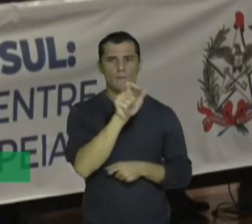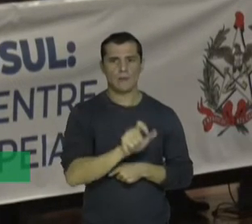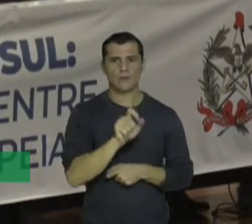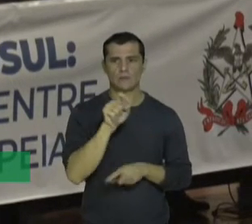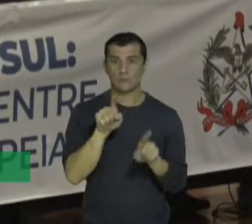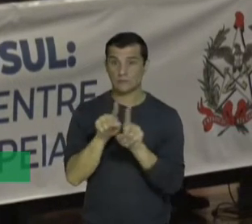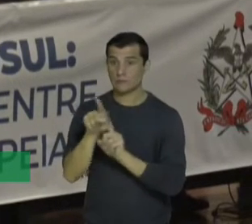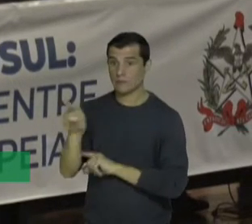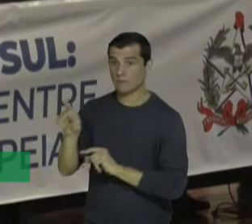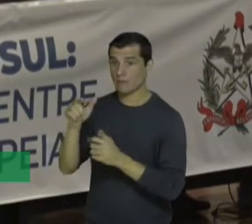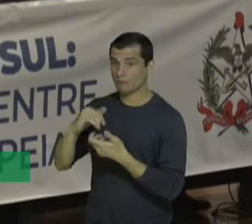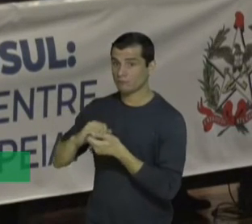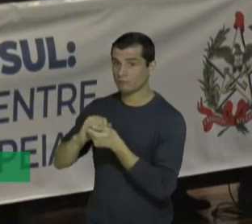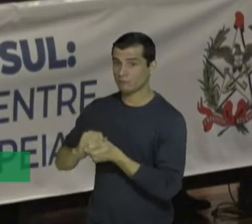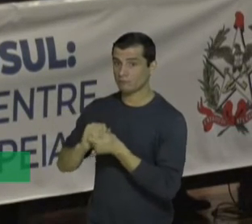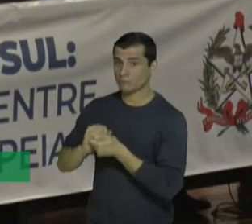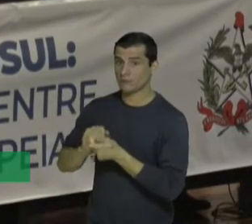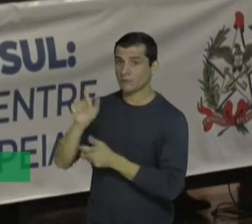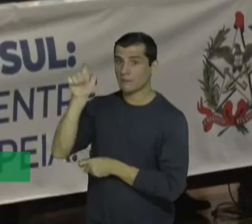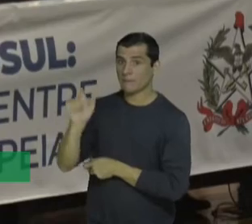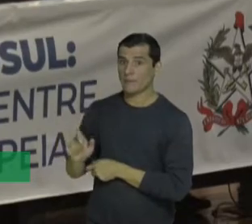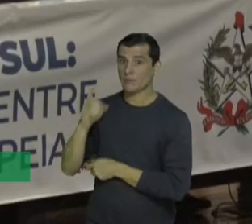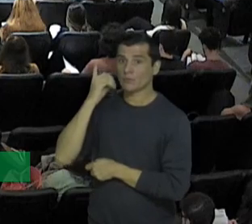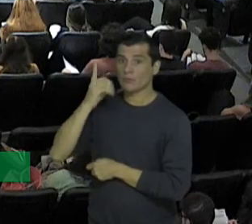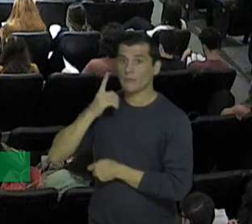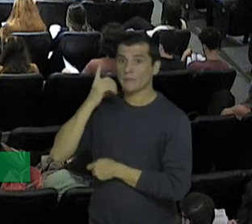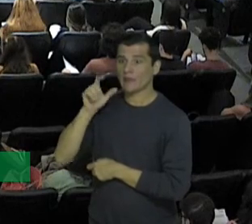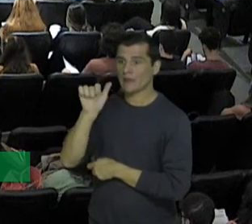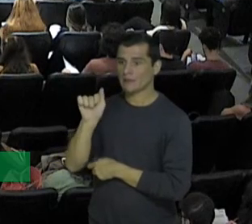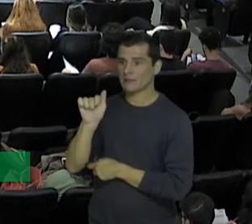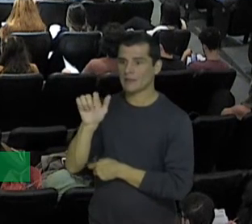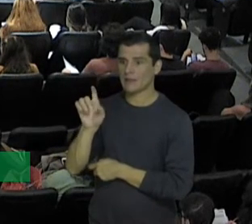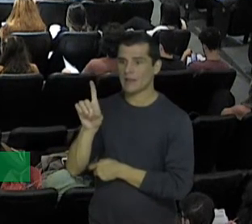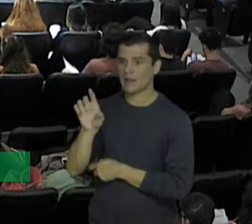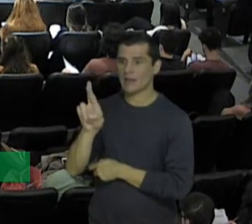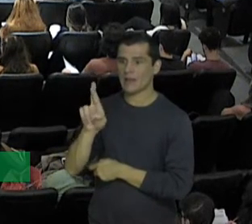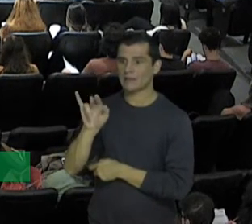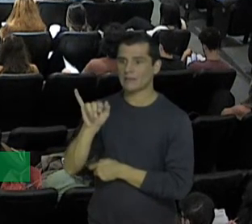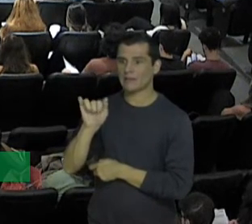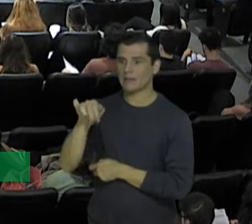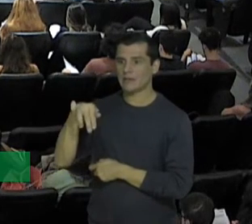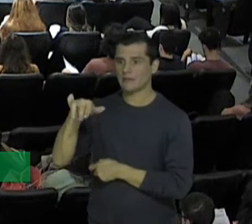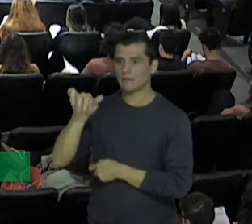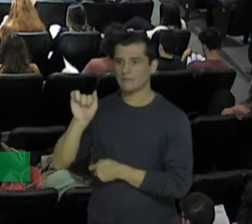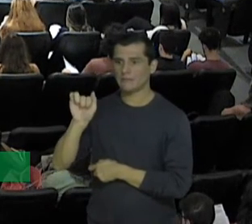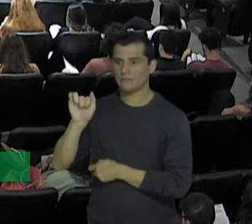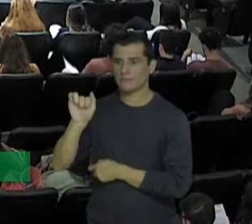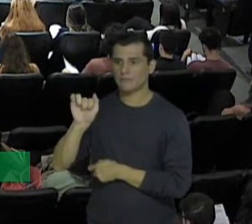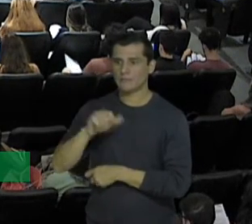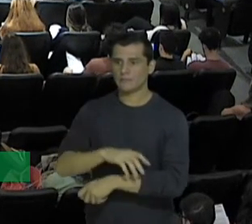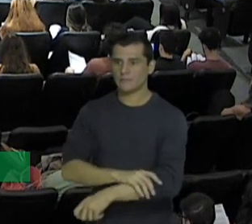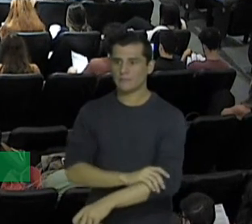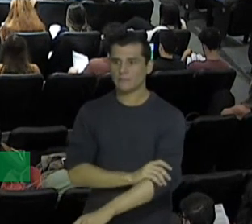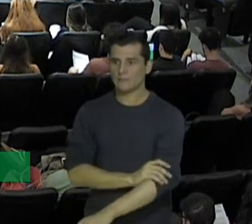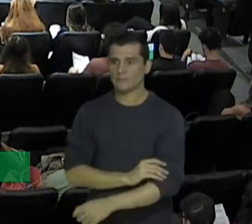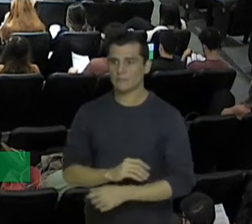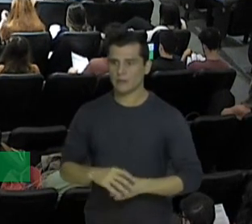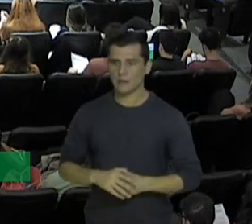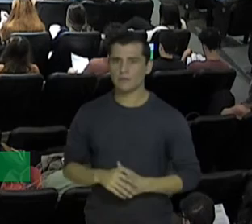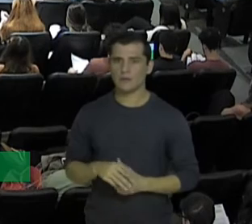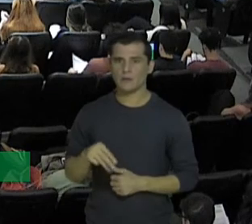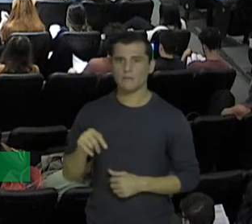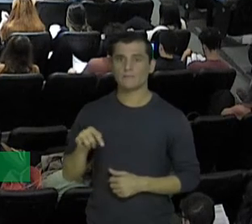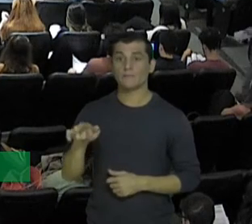a a deputada Adriana que eu conheci agora a pouco uma simpatia muito prazer e queria